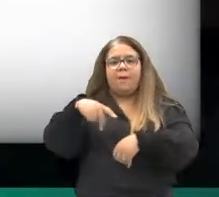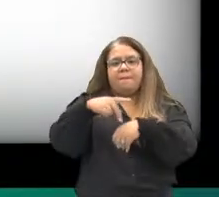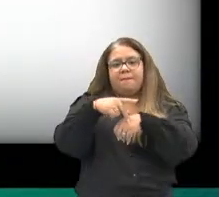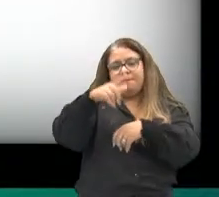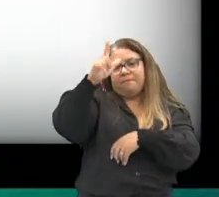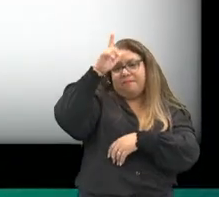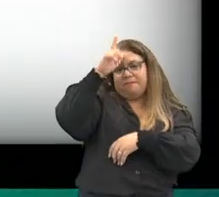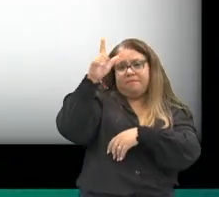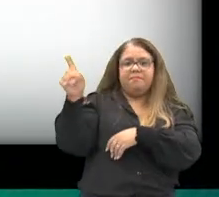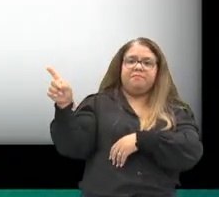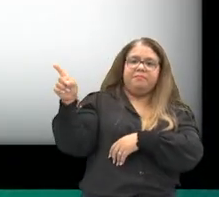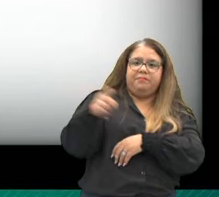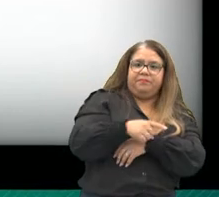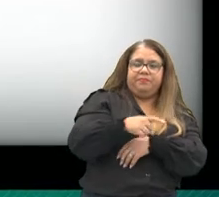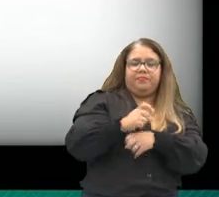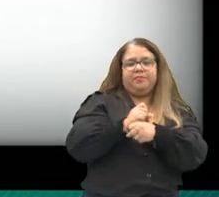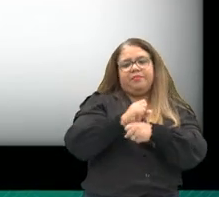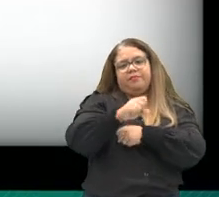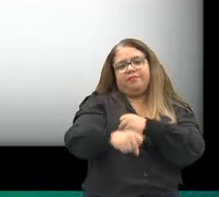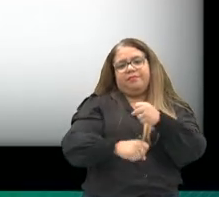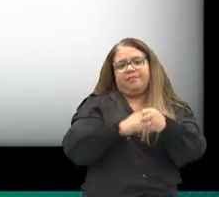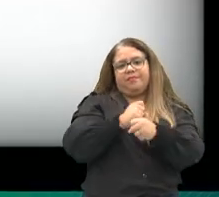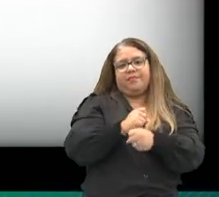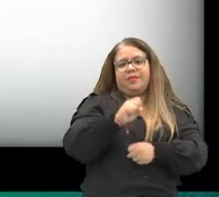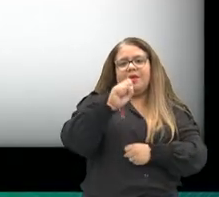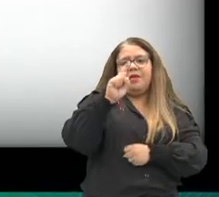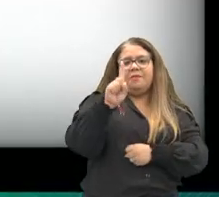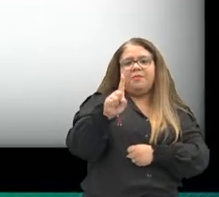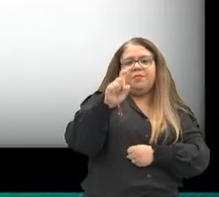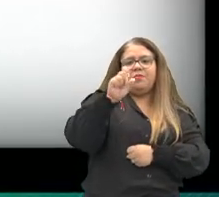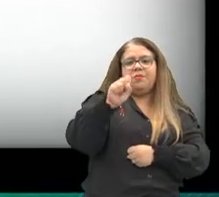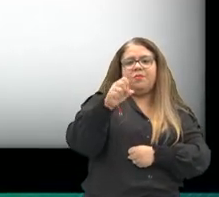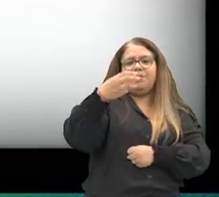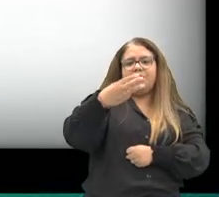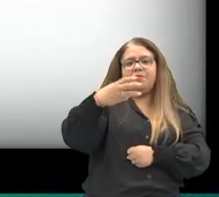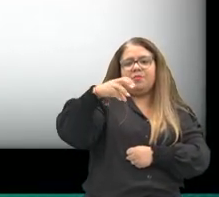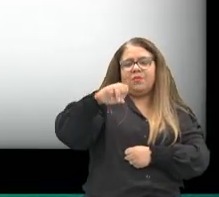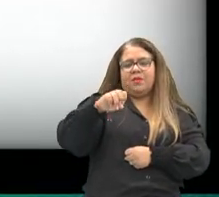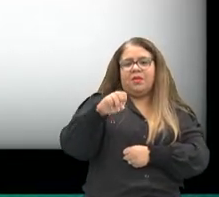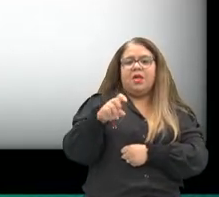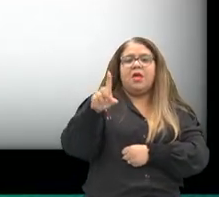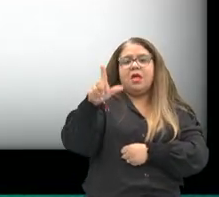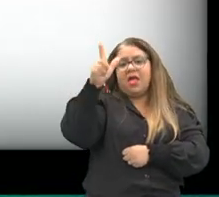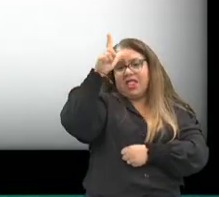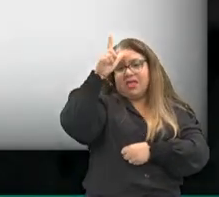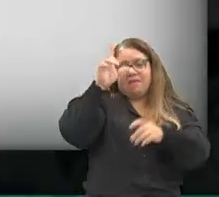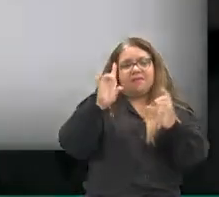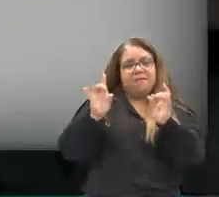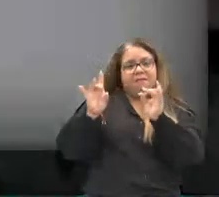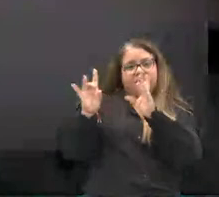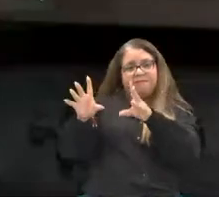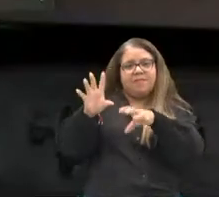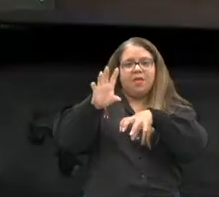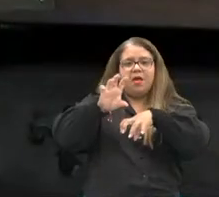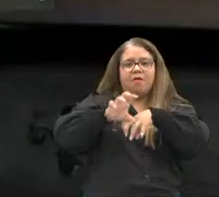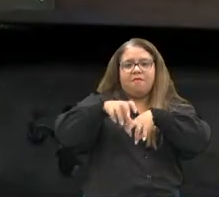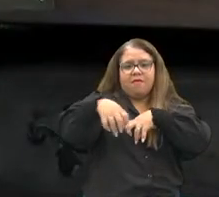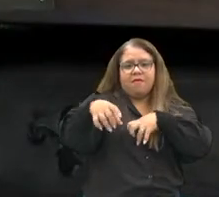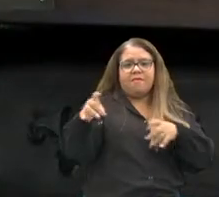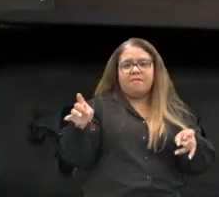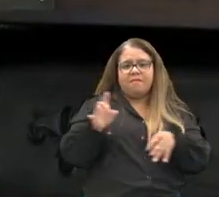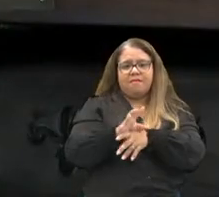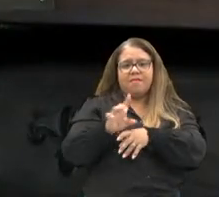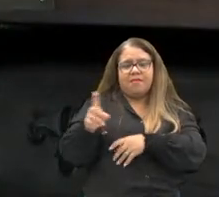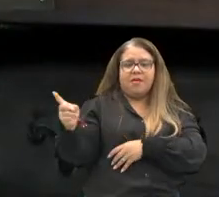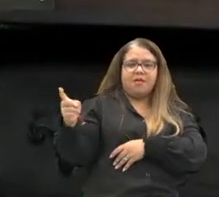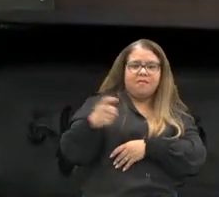ou menos na década de 1830. Ele saiu da Alemanha, recém-formado, e